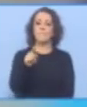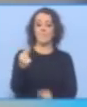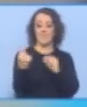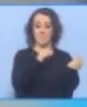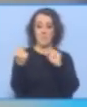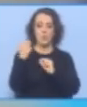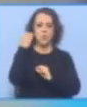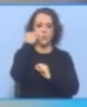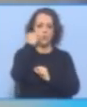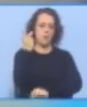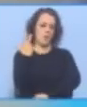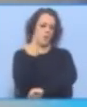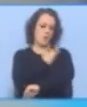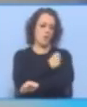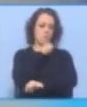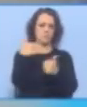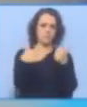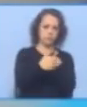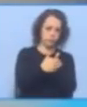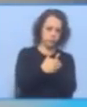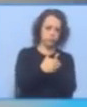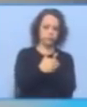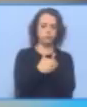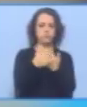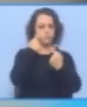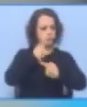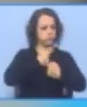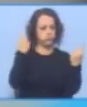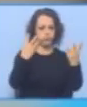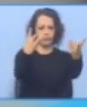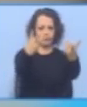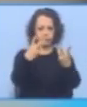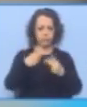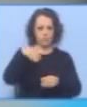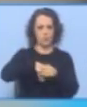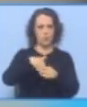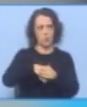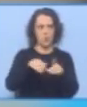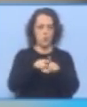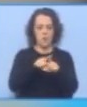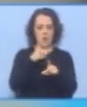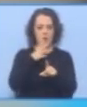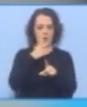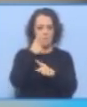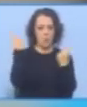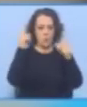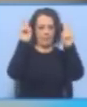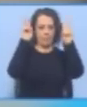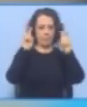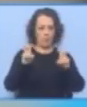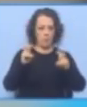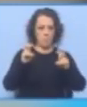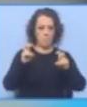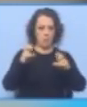em torno da despenalização da eutanásia e a votação que teve foi uma afirmação de que temas fraturantes não vão na